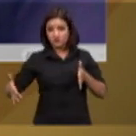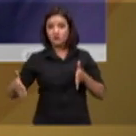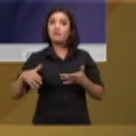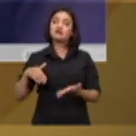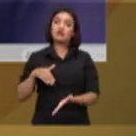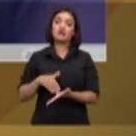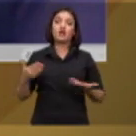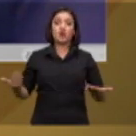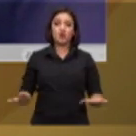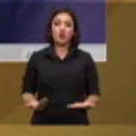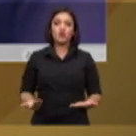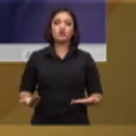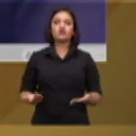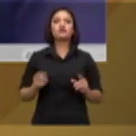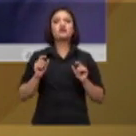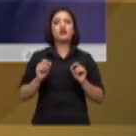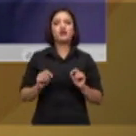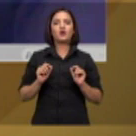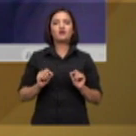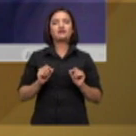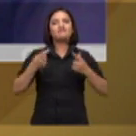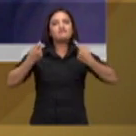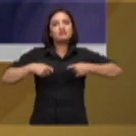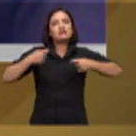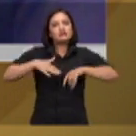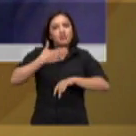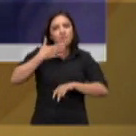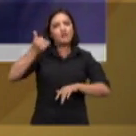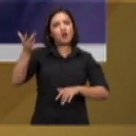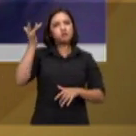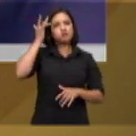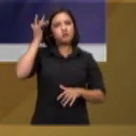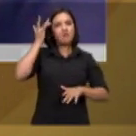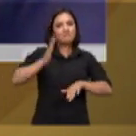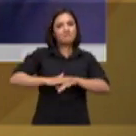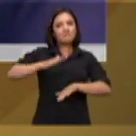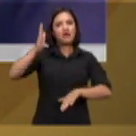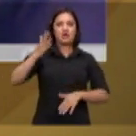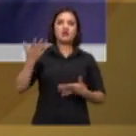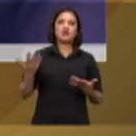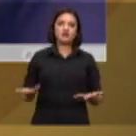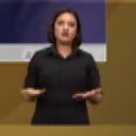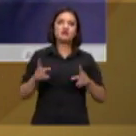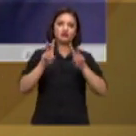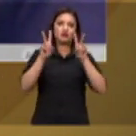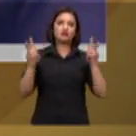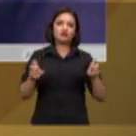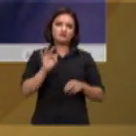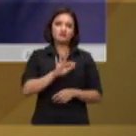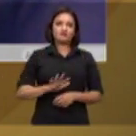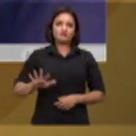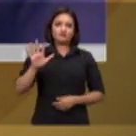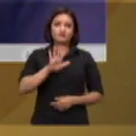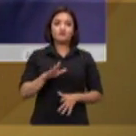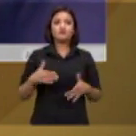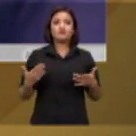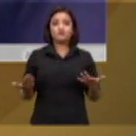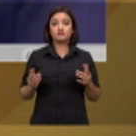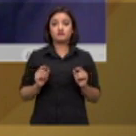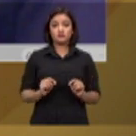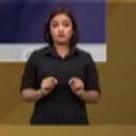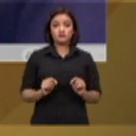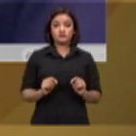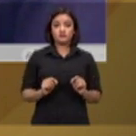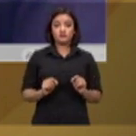ainda é o capítulo da Constituição menos amadurecido. E, curiosamente, hoje tratamos de questões federativas com